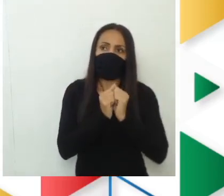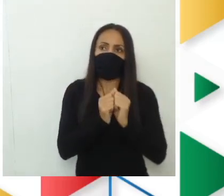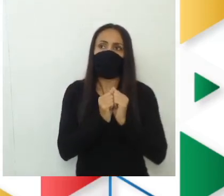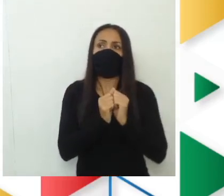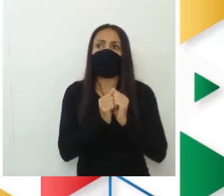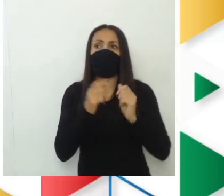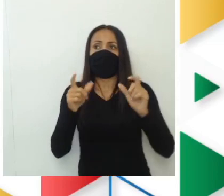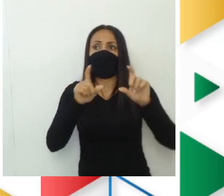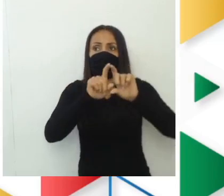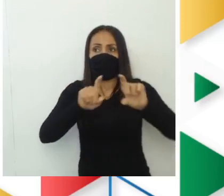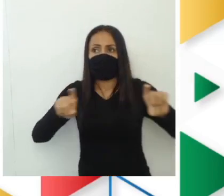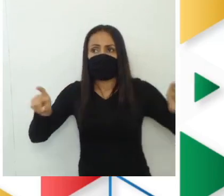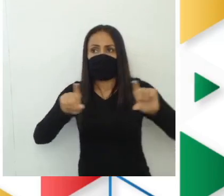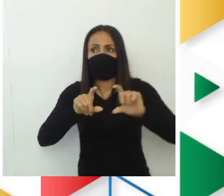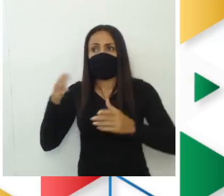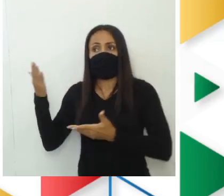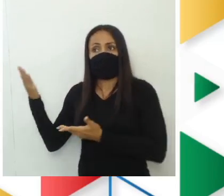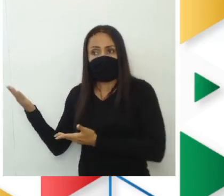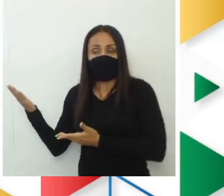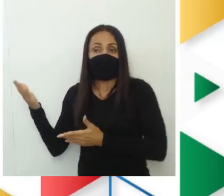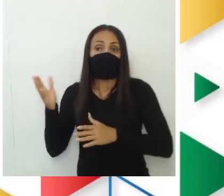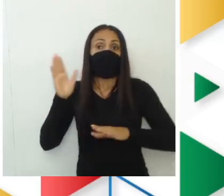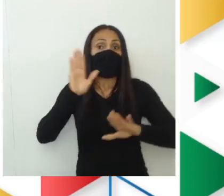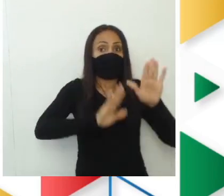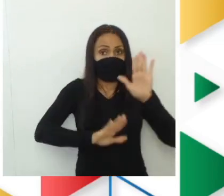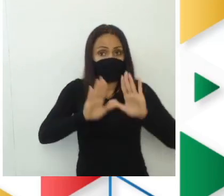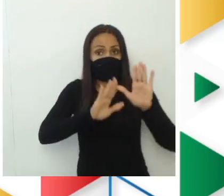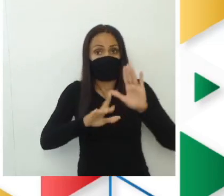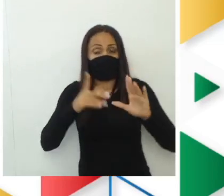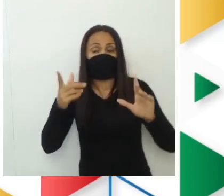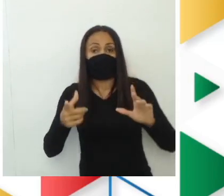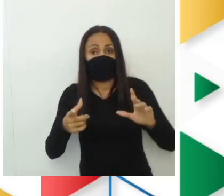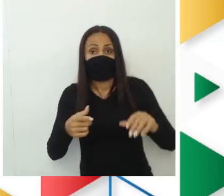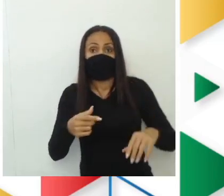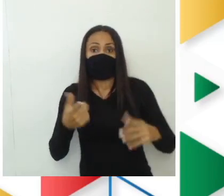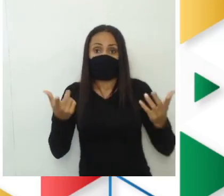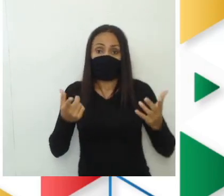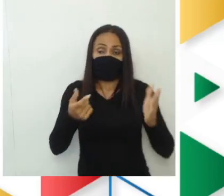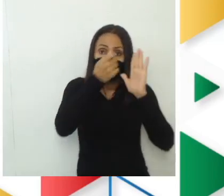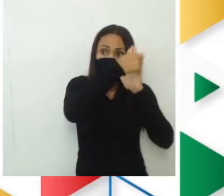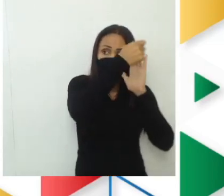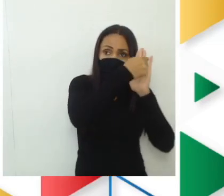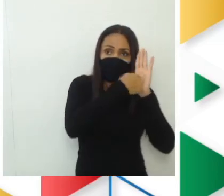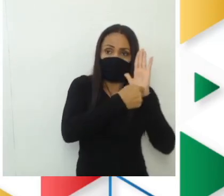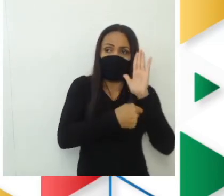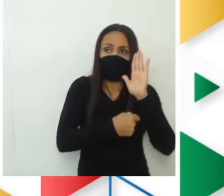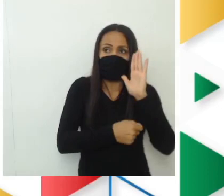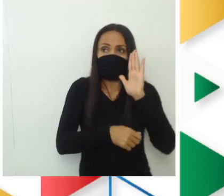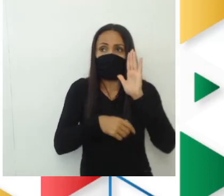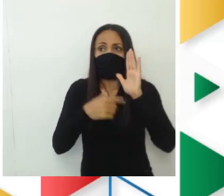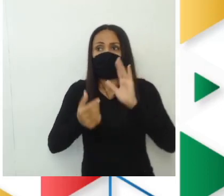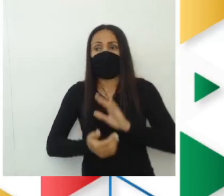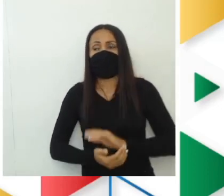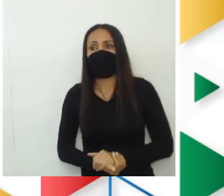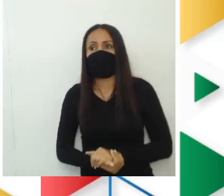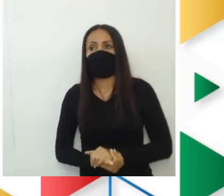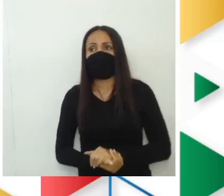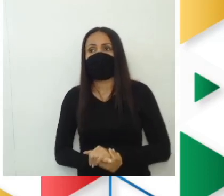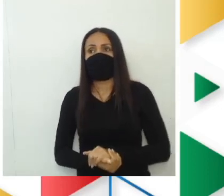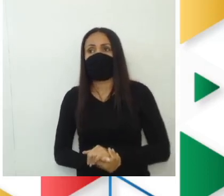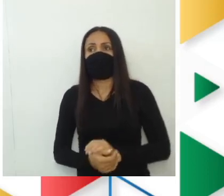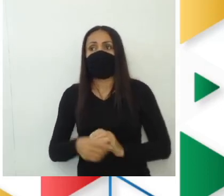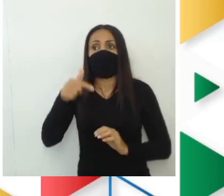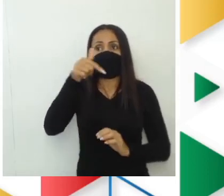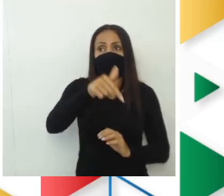assim, ó. Cuidado, tá? Na hora de colocar as posições aí, 2 zeros. Vamos lá, sétima